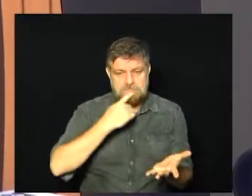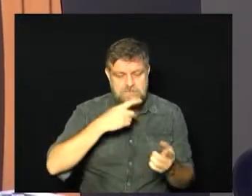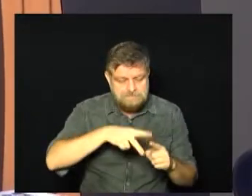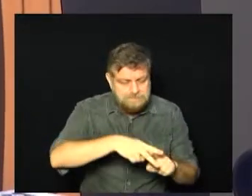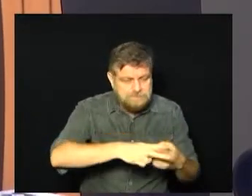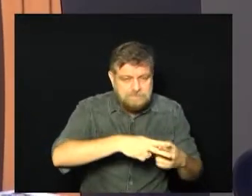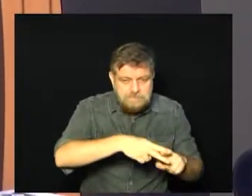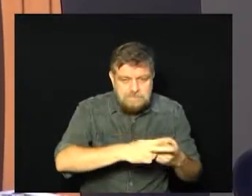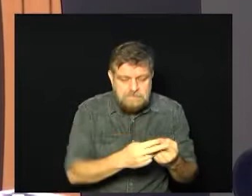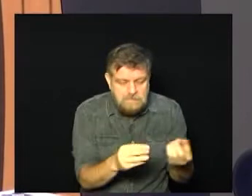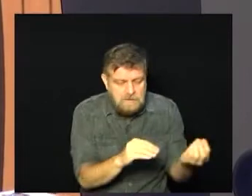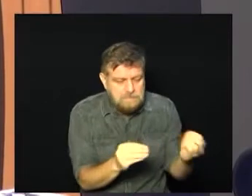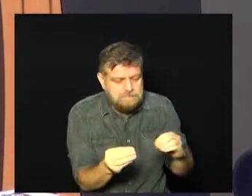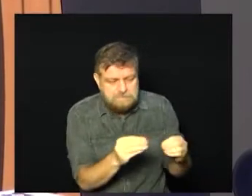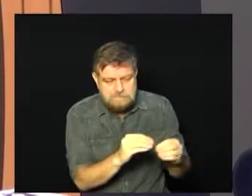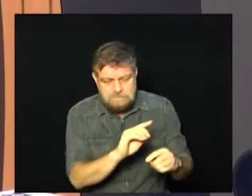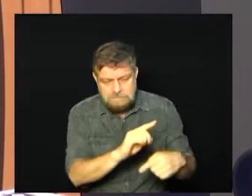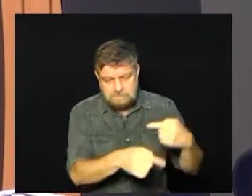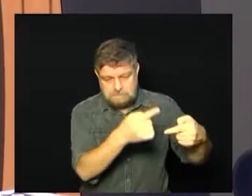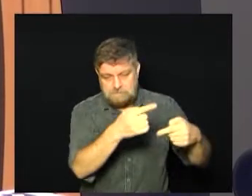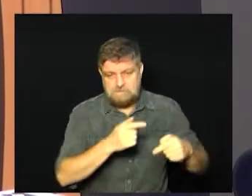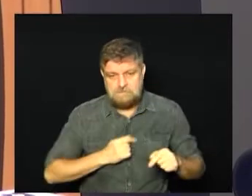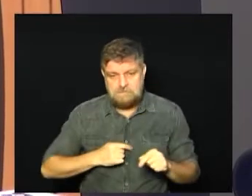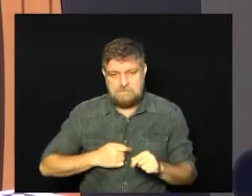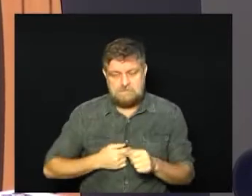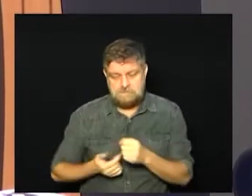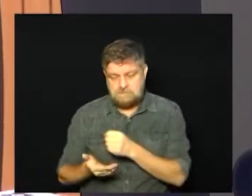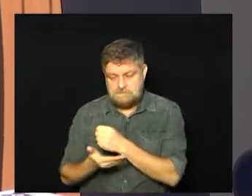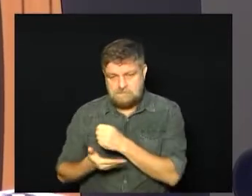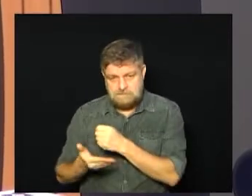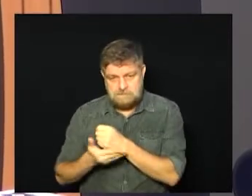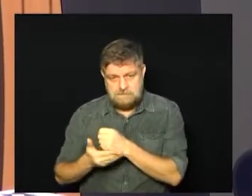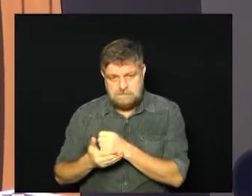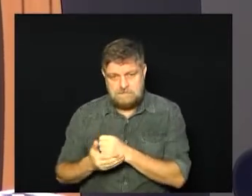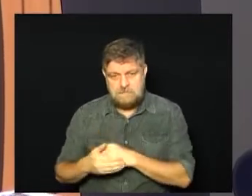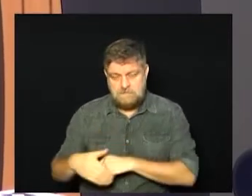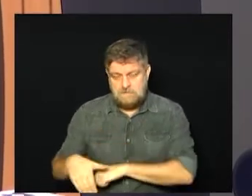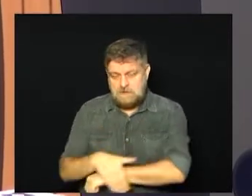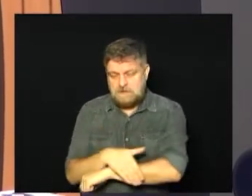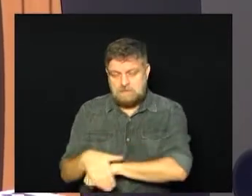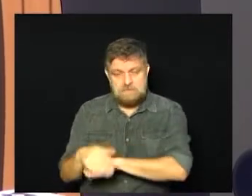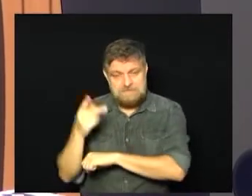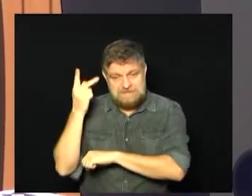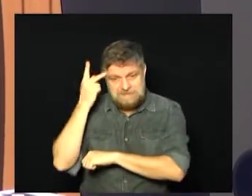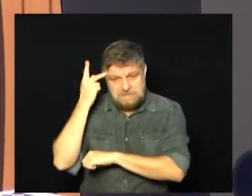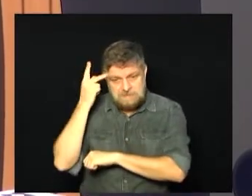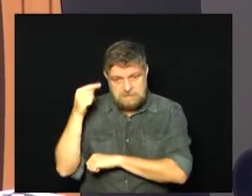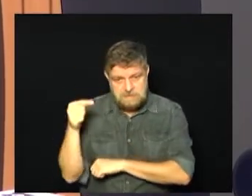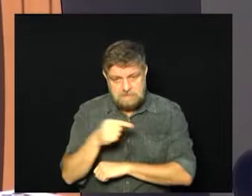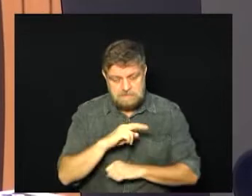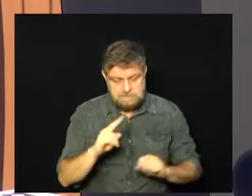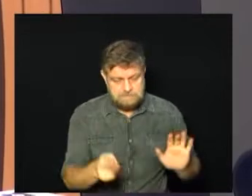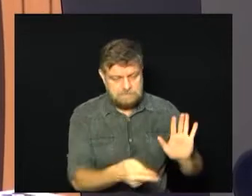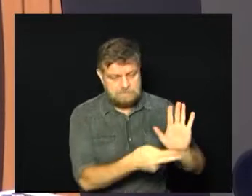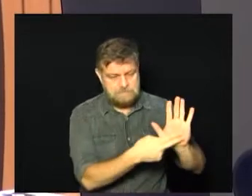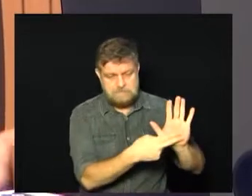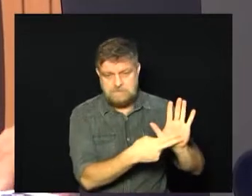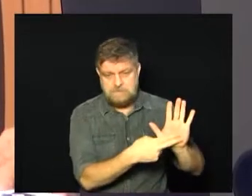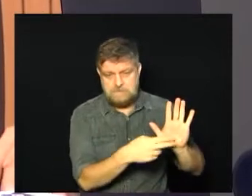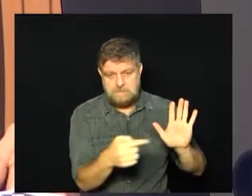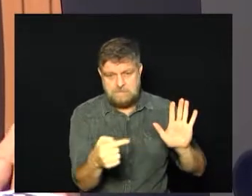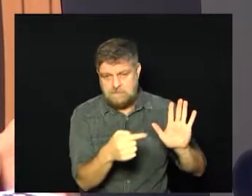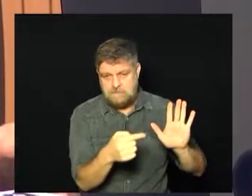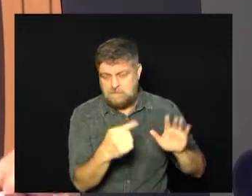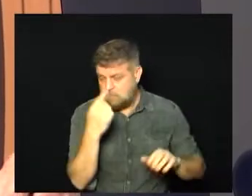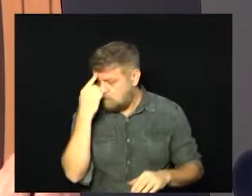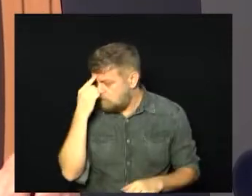foi inicialmente embasado no programa Ruas de São Paulo, porém ele foi assumindo um